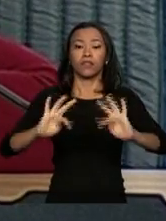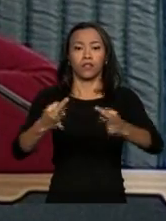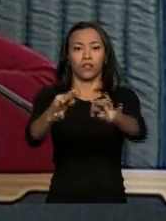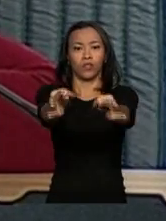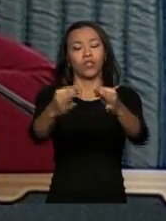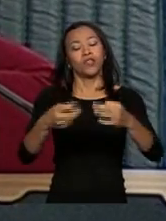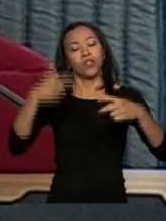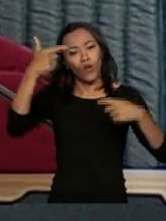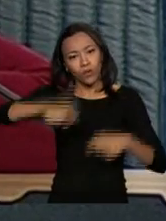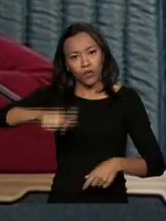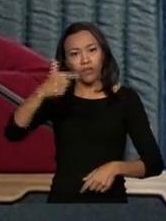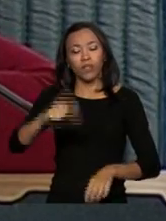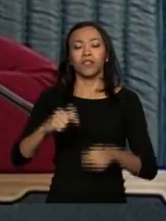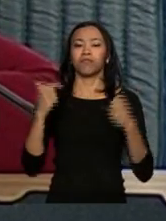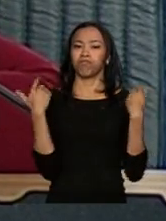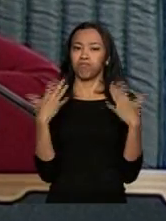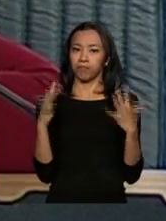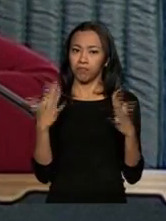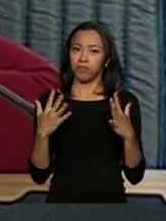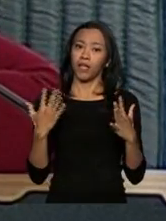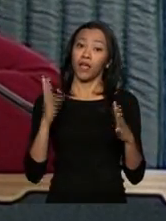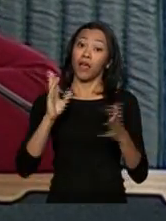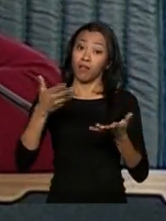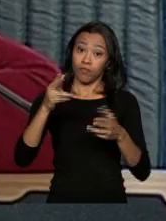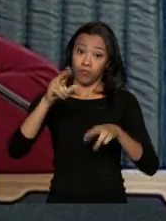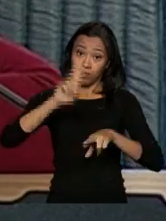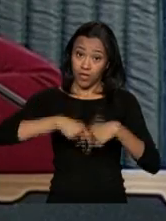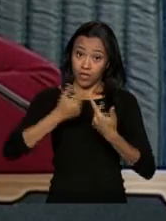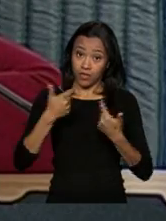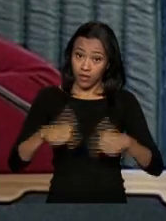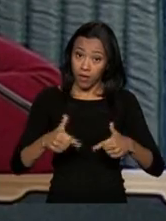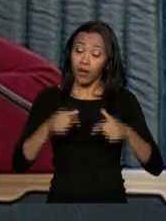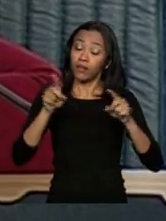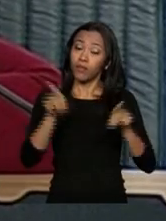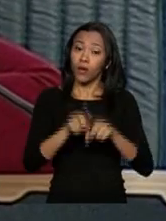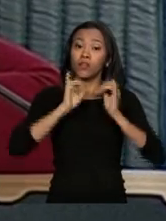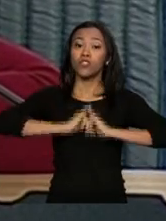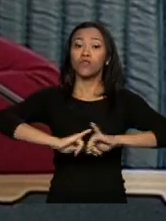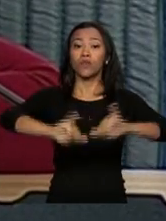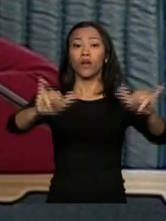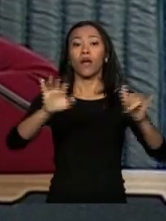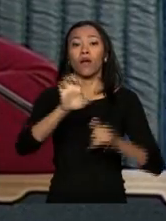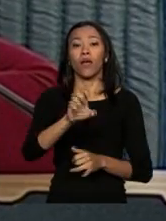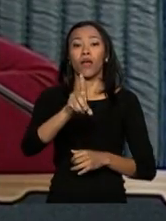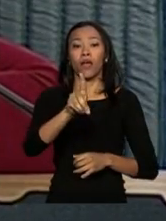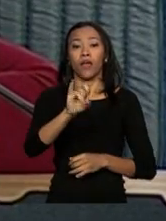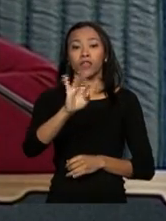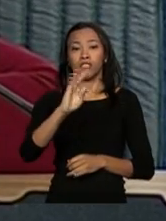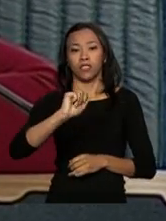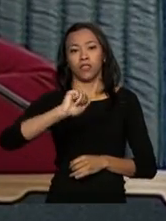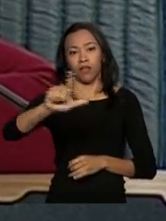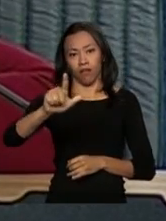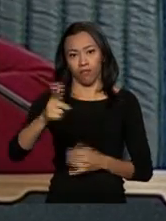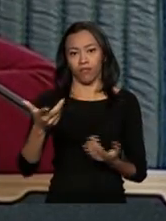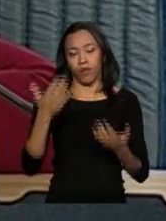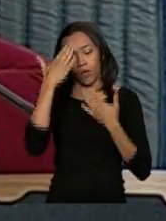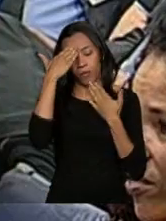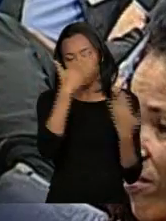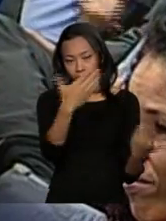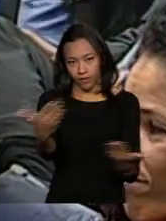de parabenizar a iniciativa e o lançamento do do edital de Nova apps e também das usinas digitais